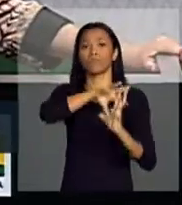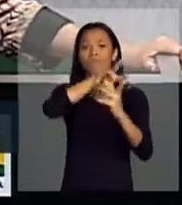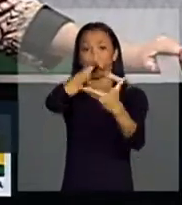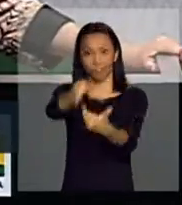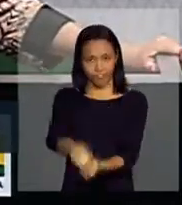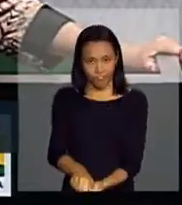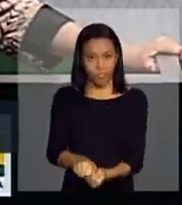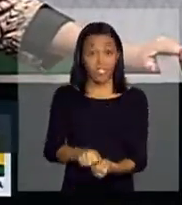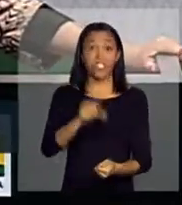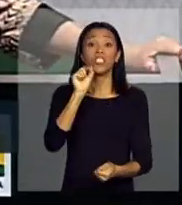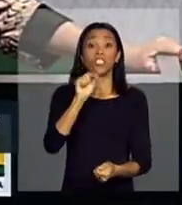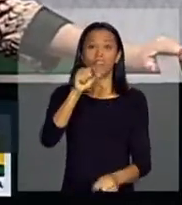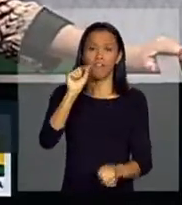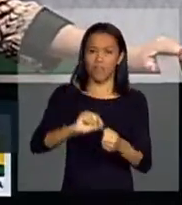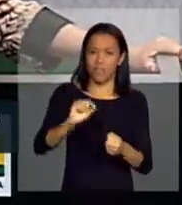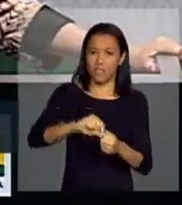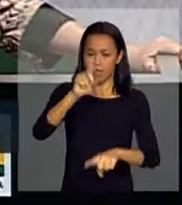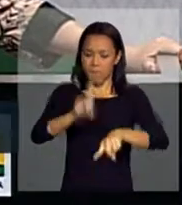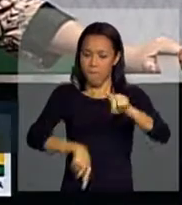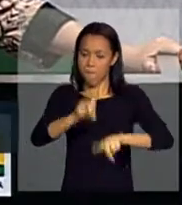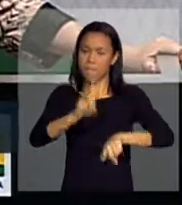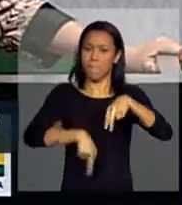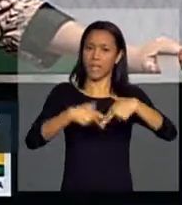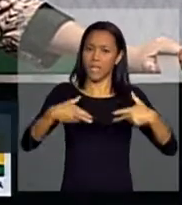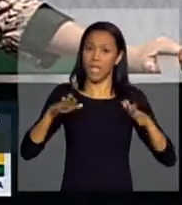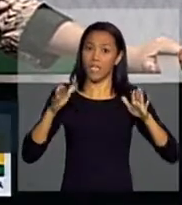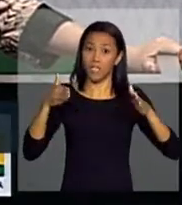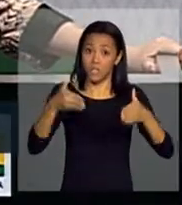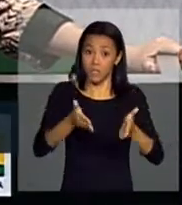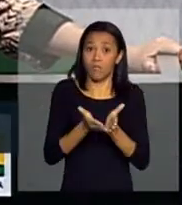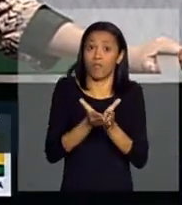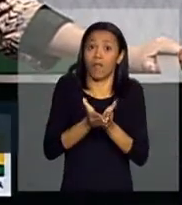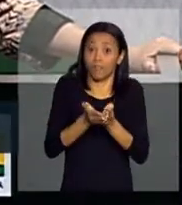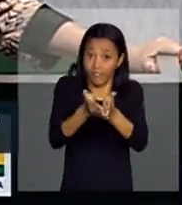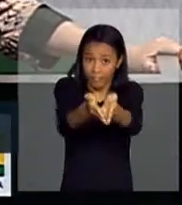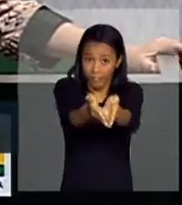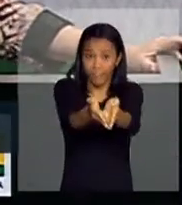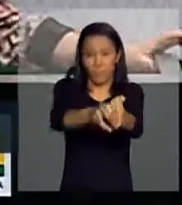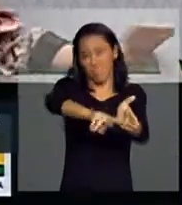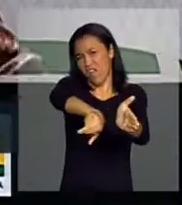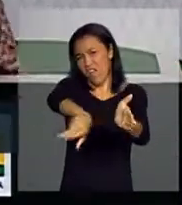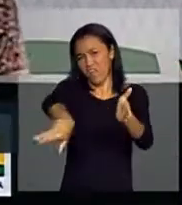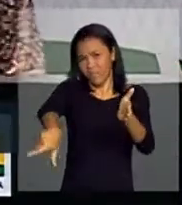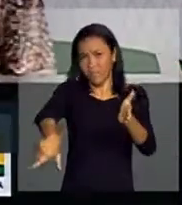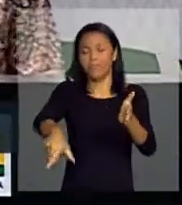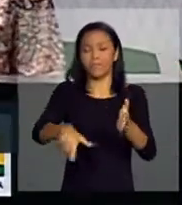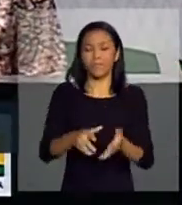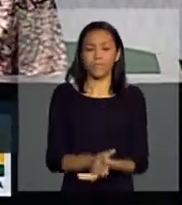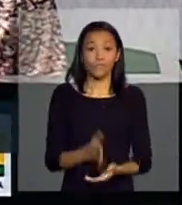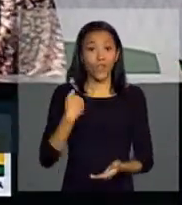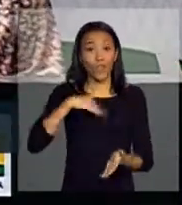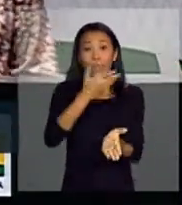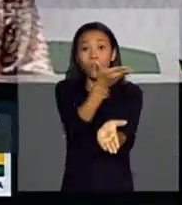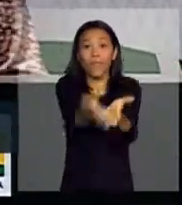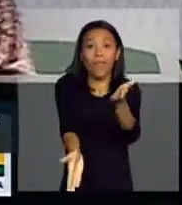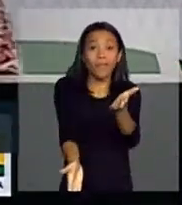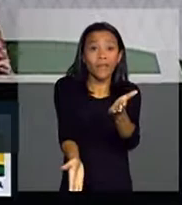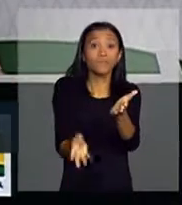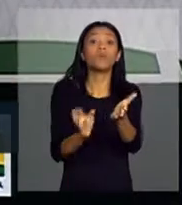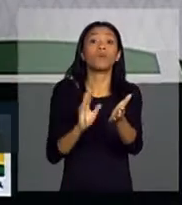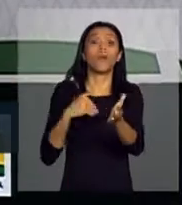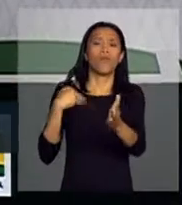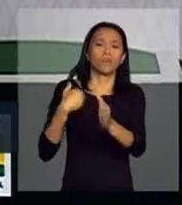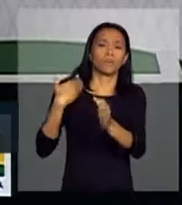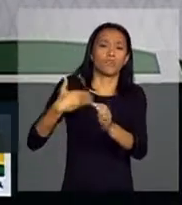de equipamentos de navios e equipamentos marítimos vários perdemos isso ao longo